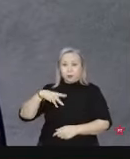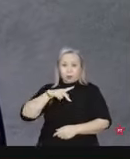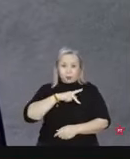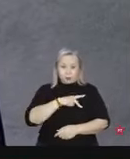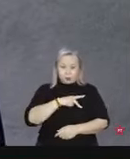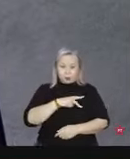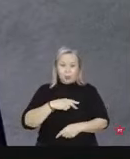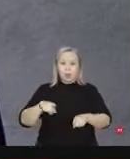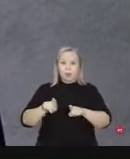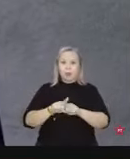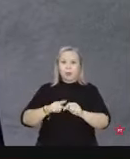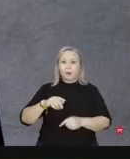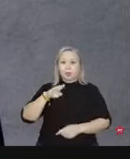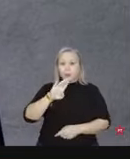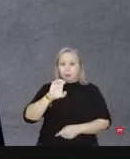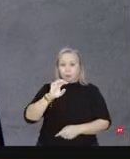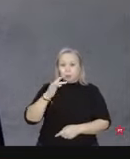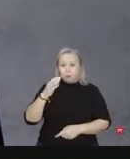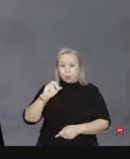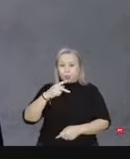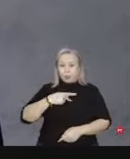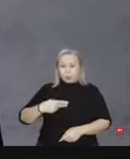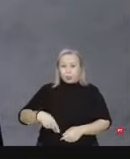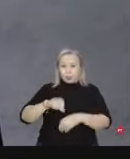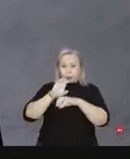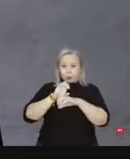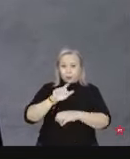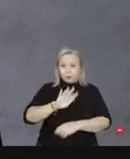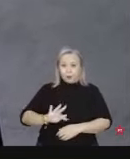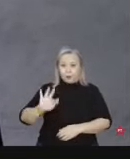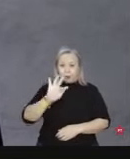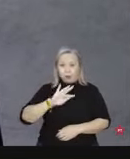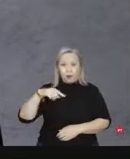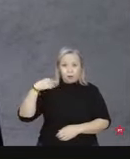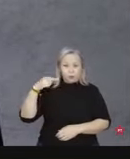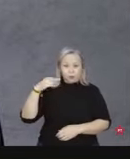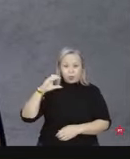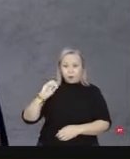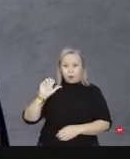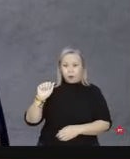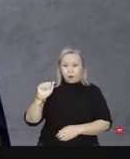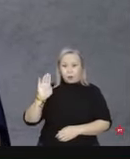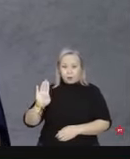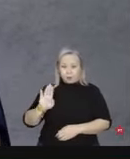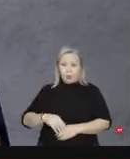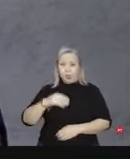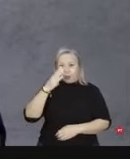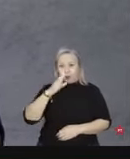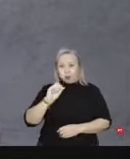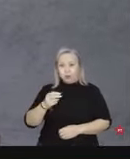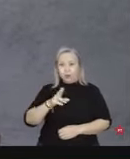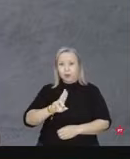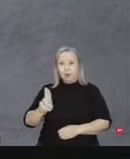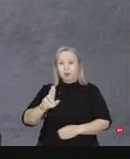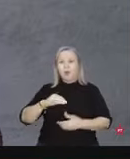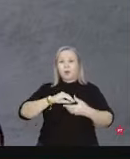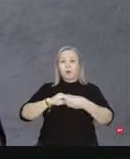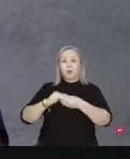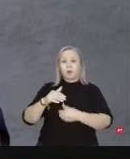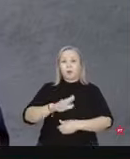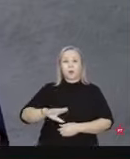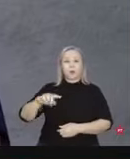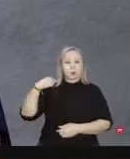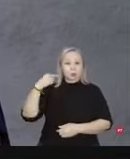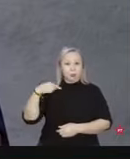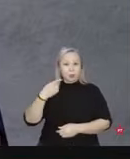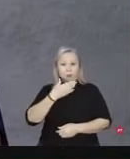Beto Simonetti, presidente do Conselho Federal da Ordem dos Advogados do Brasil, em nome de quem cumprimento todas as